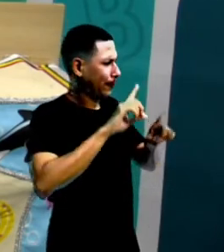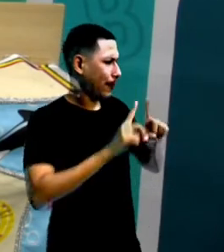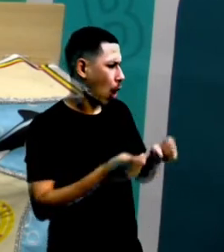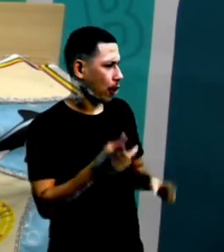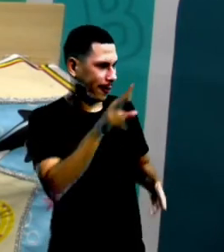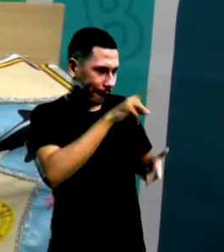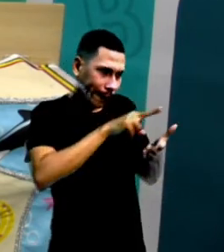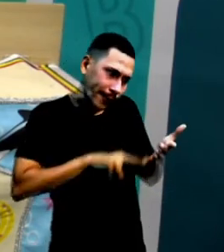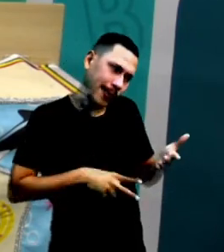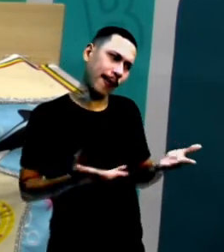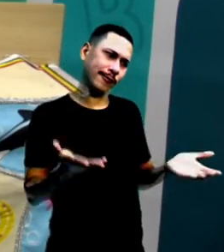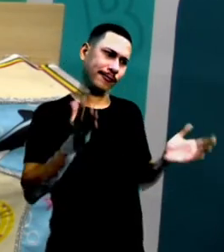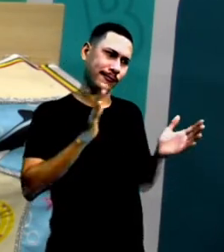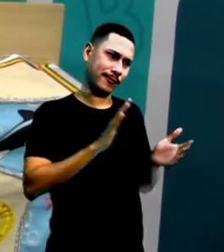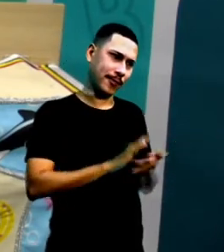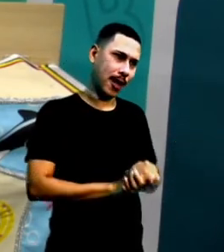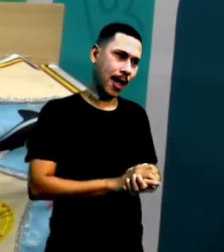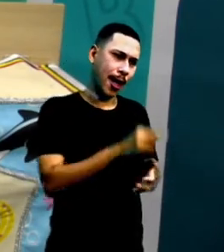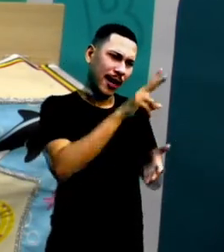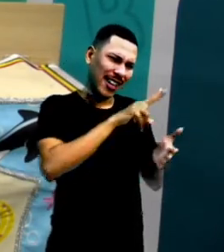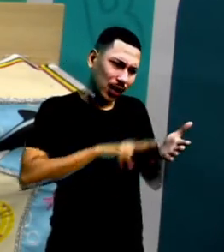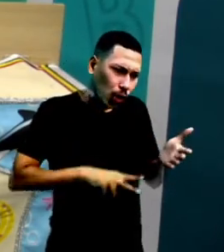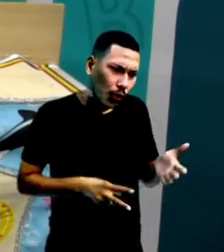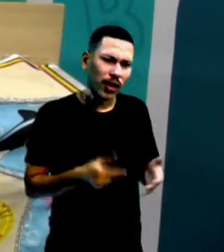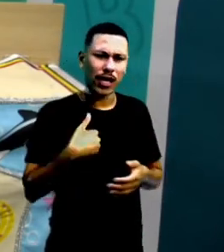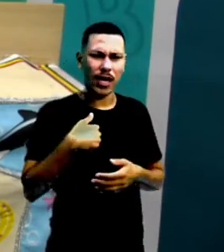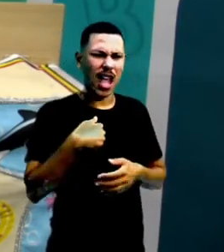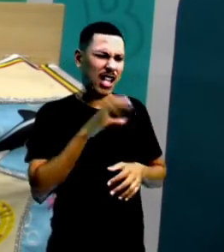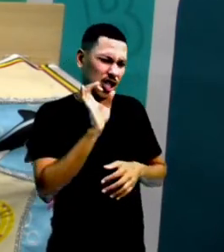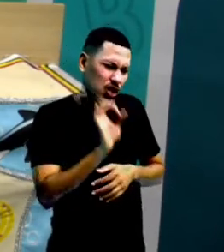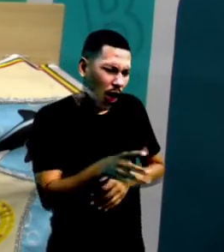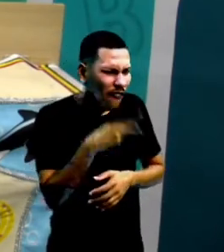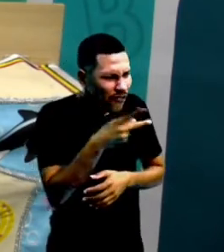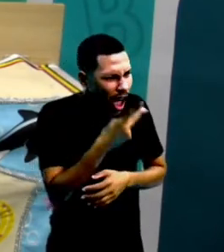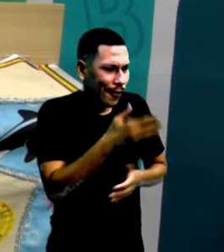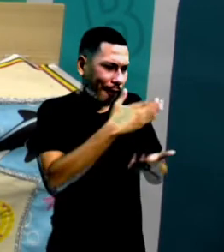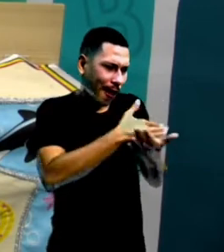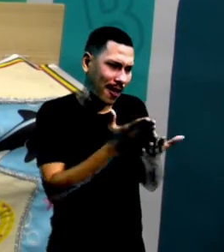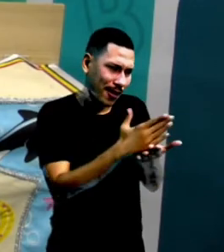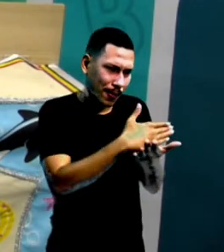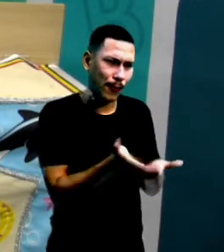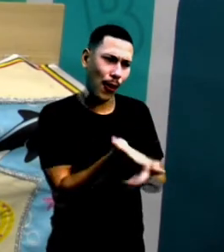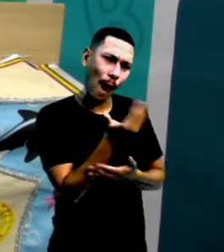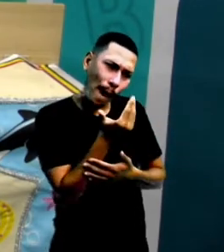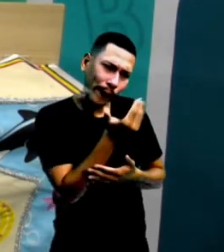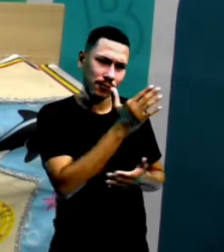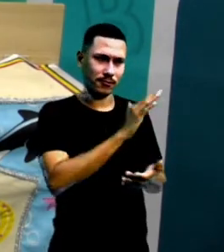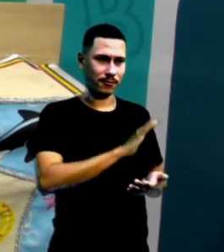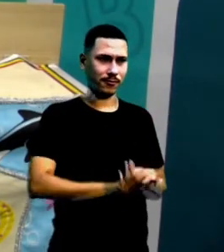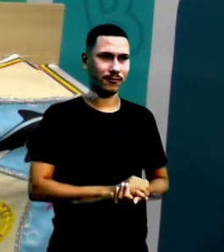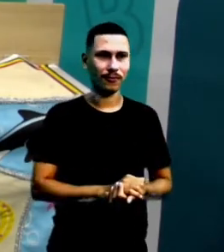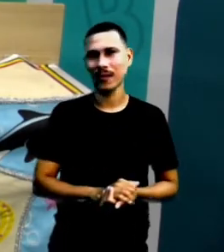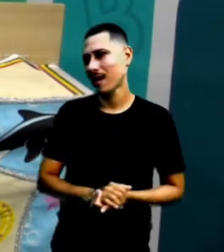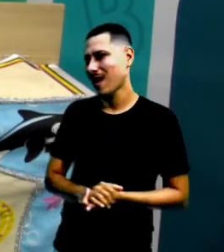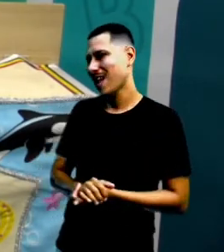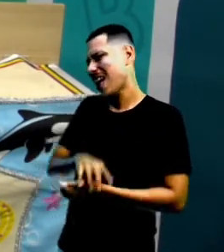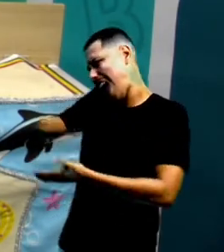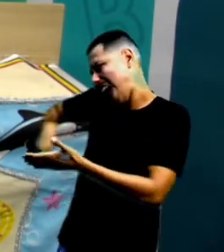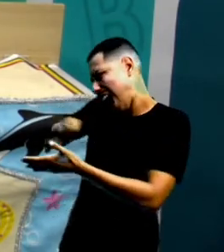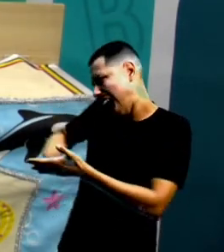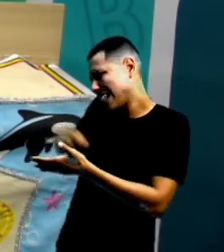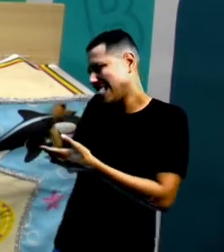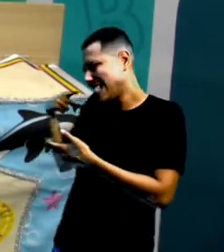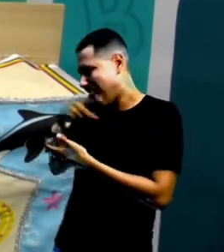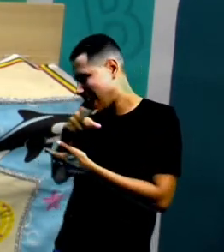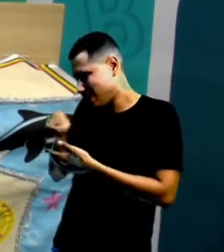crianças, leiturinha, esses dias não falem outra coisa. A não ser em comida. E a canjica? Ó,